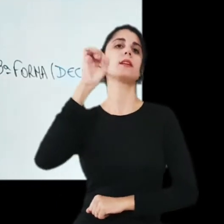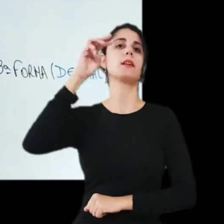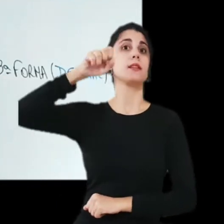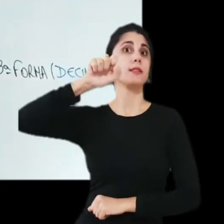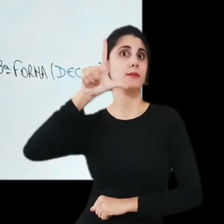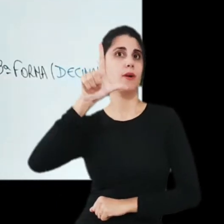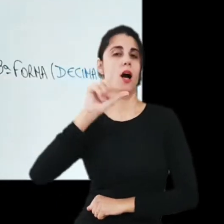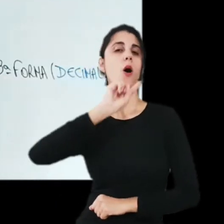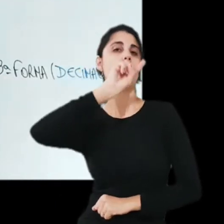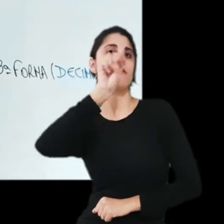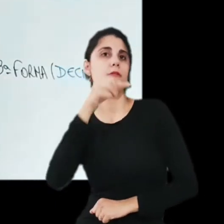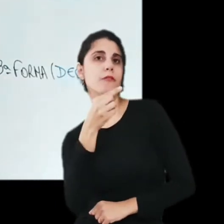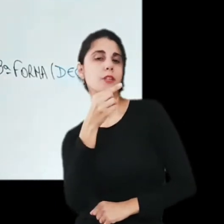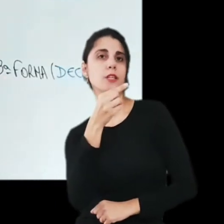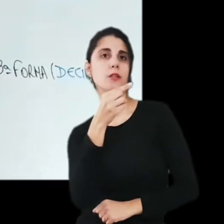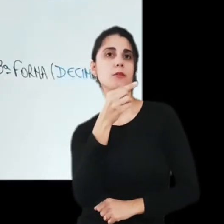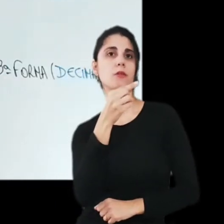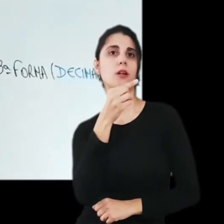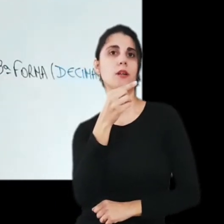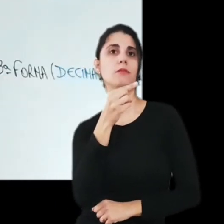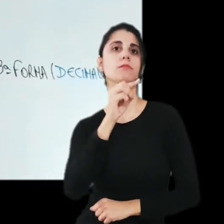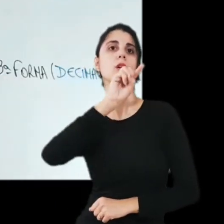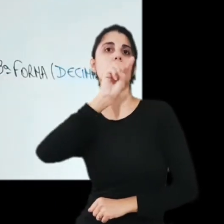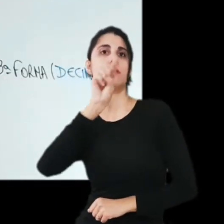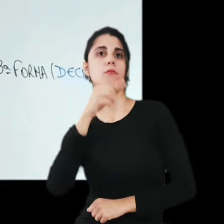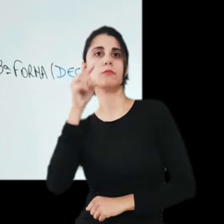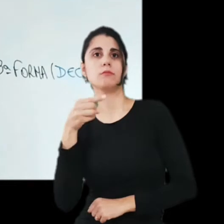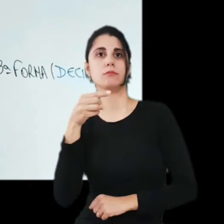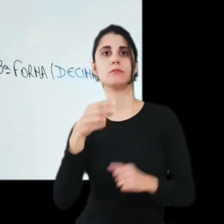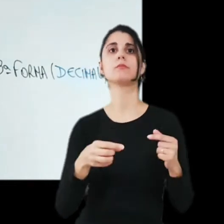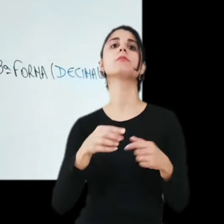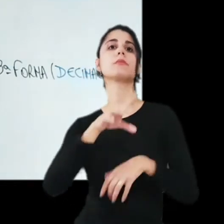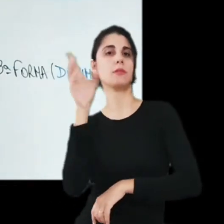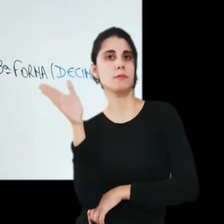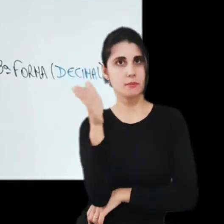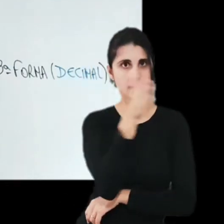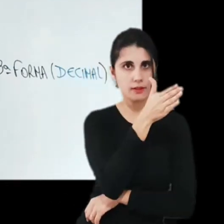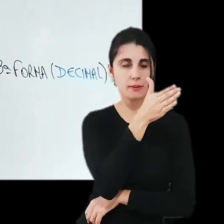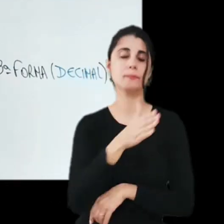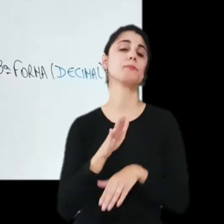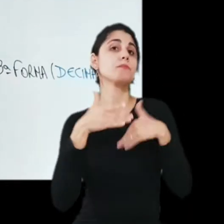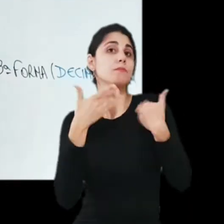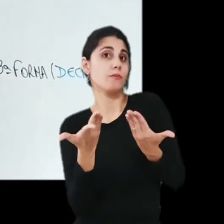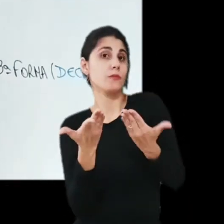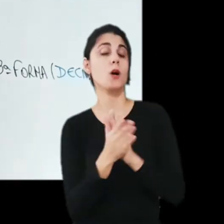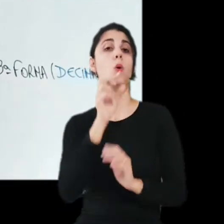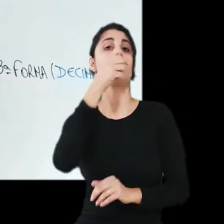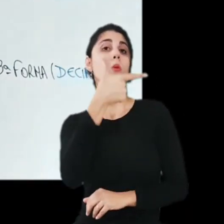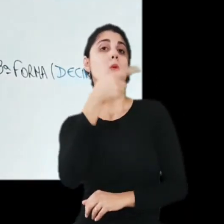pegar a vírgula e deslocá-la 2 casas para a esquerda. Então,